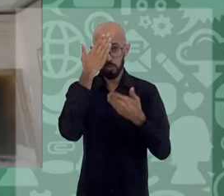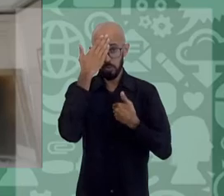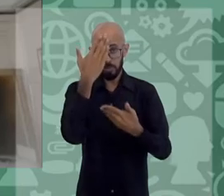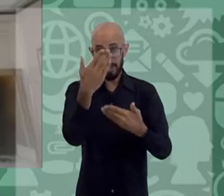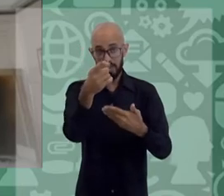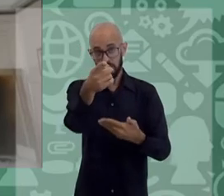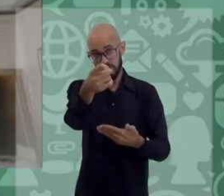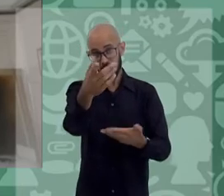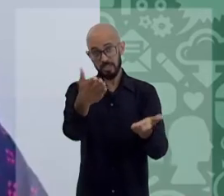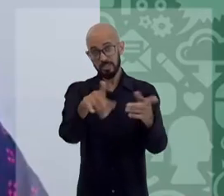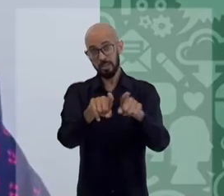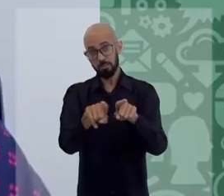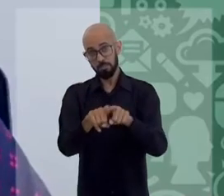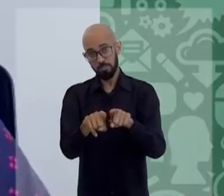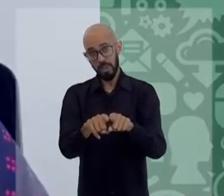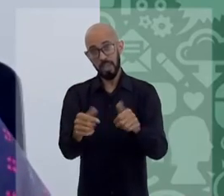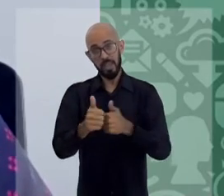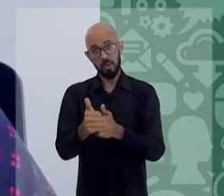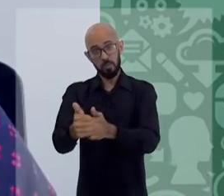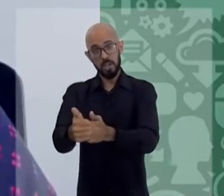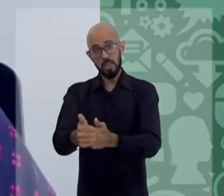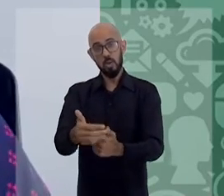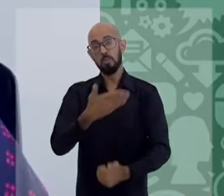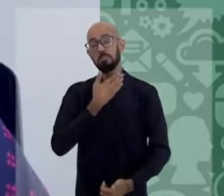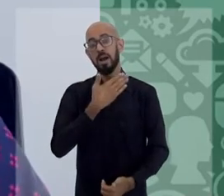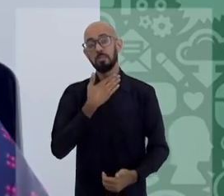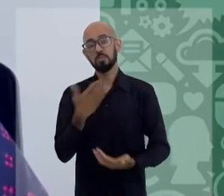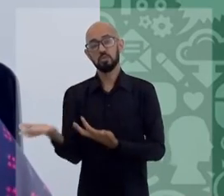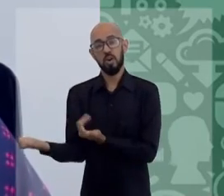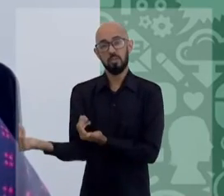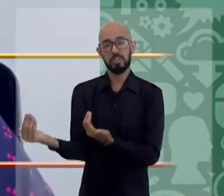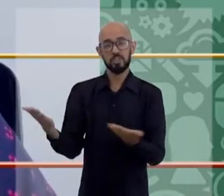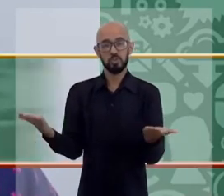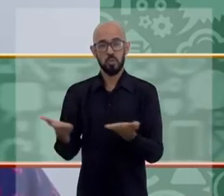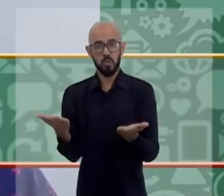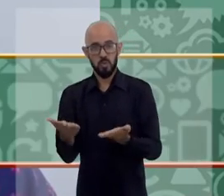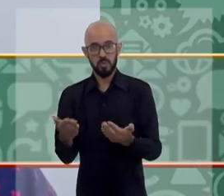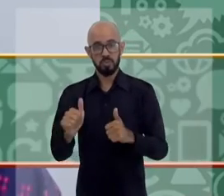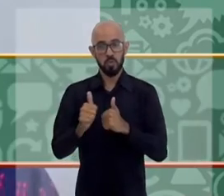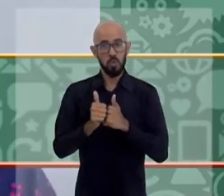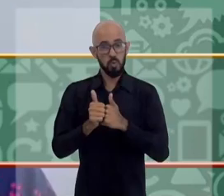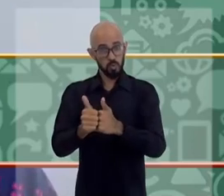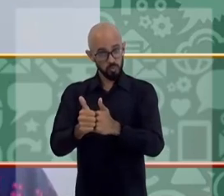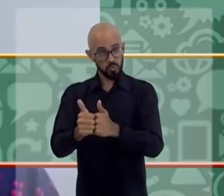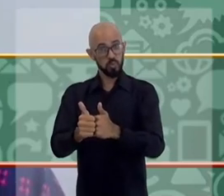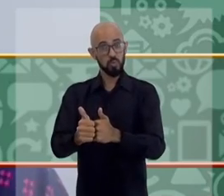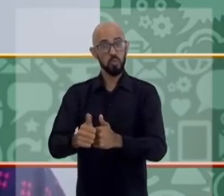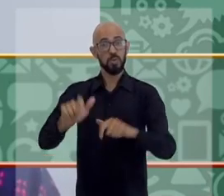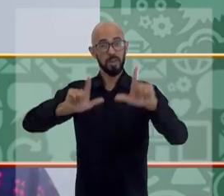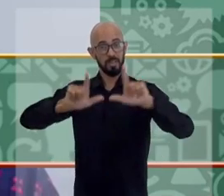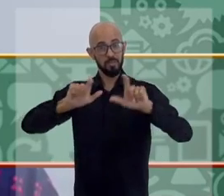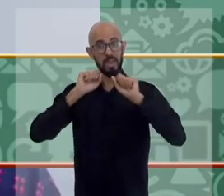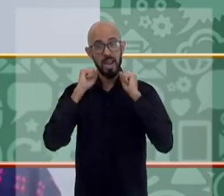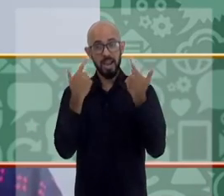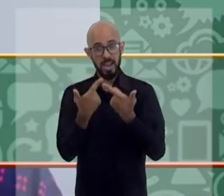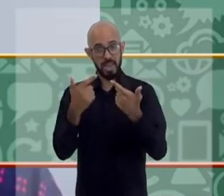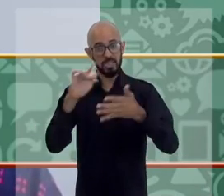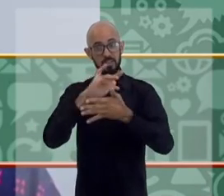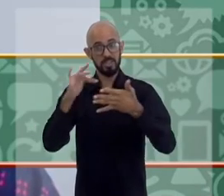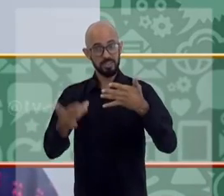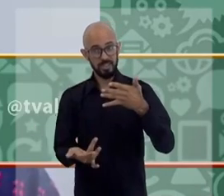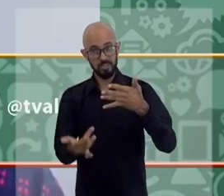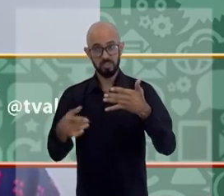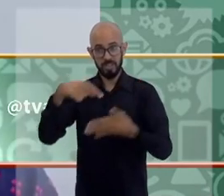grande abraço para vocês e muito obrigada a você também que acompanhou o Papo de Juventude de hoje. Continue ligado na TV Alerj, na